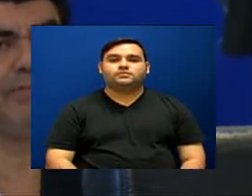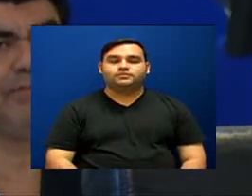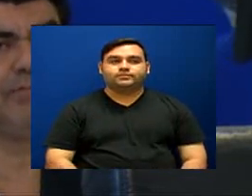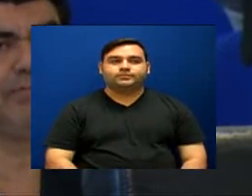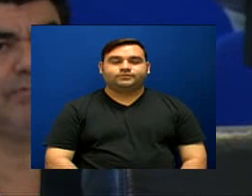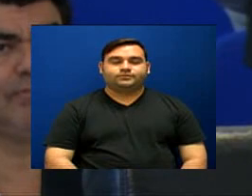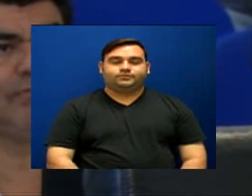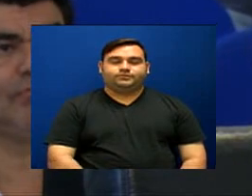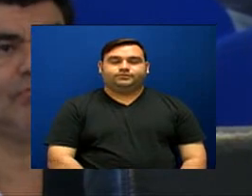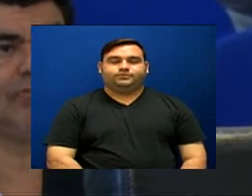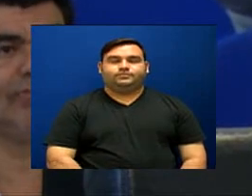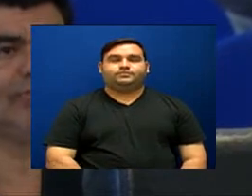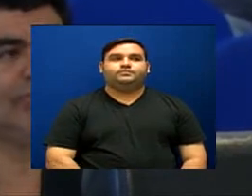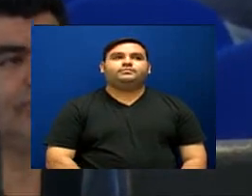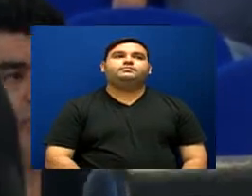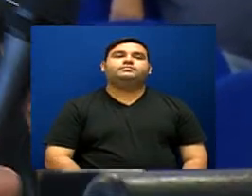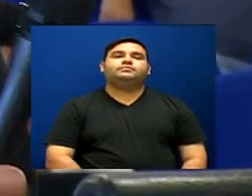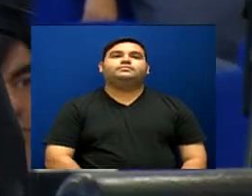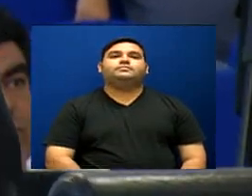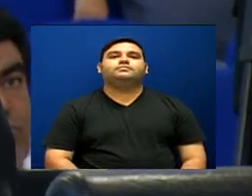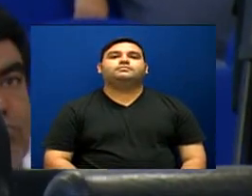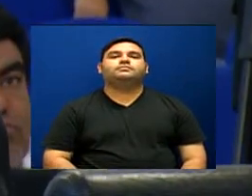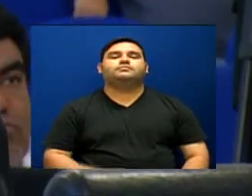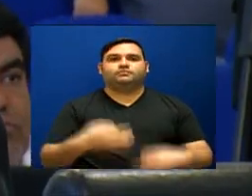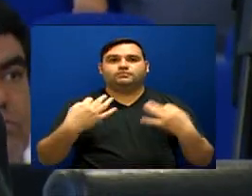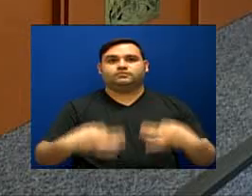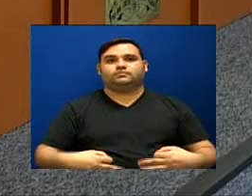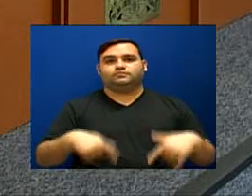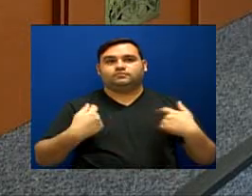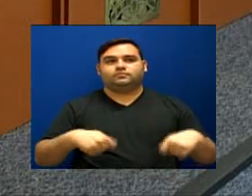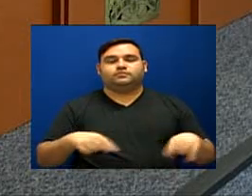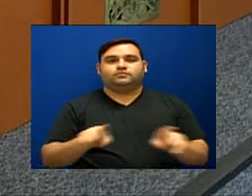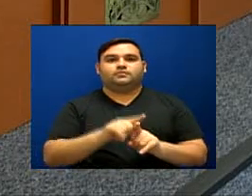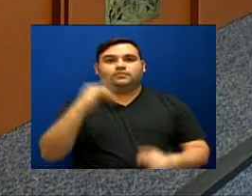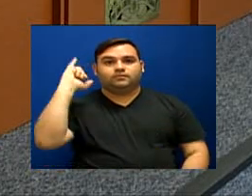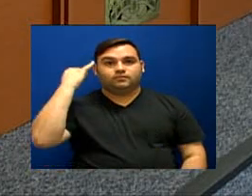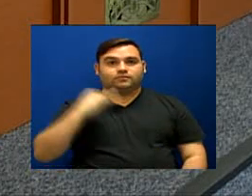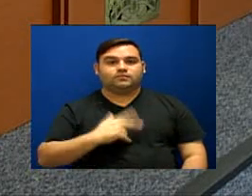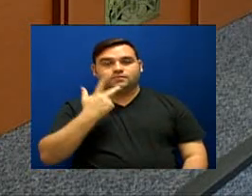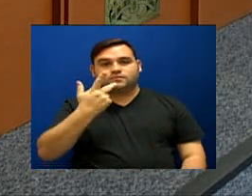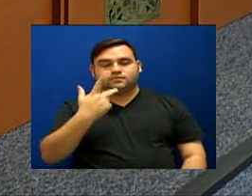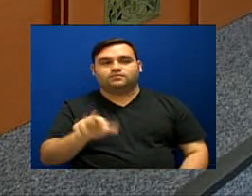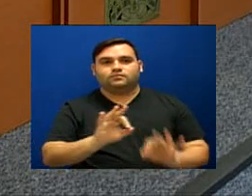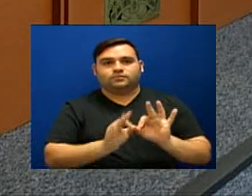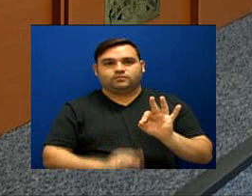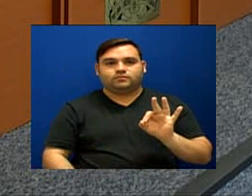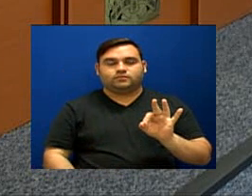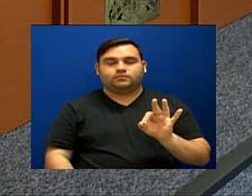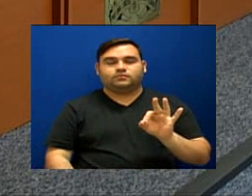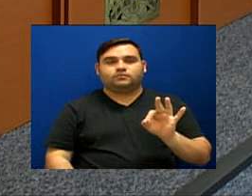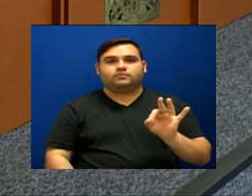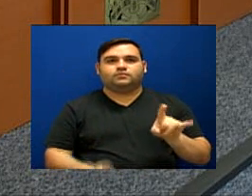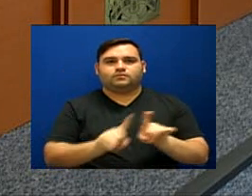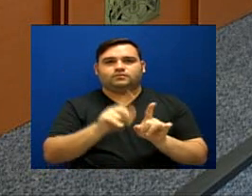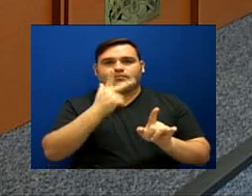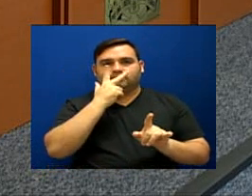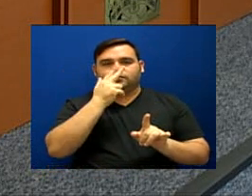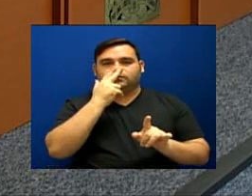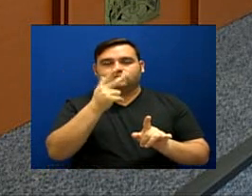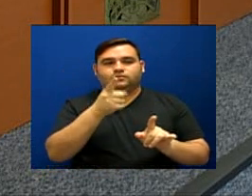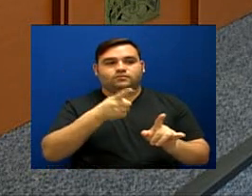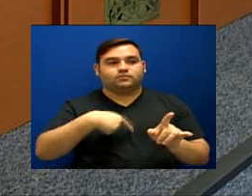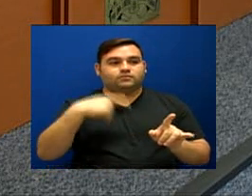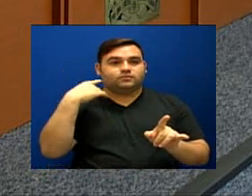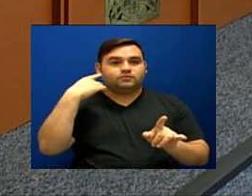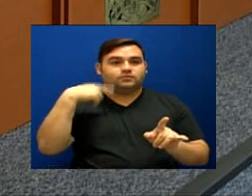Só um minuto. A emenda. João, por favor. Só questão de justiça, e a Yara falou bastante, e dá a impressão que os